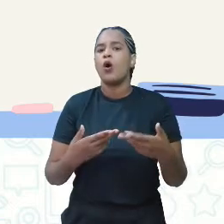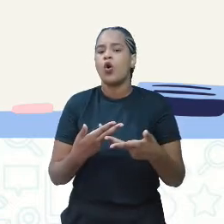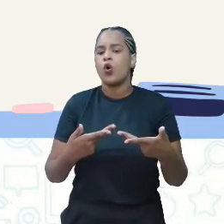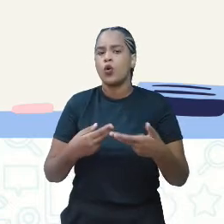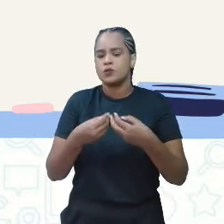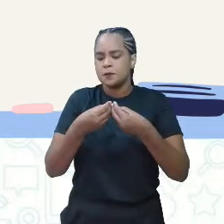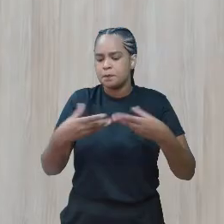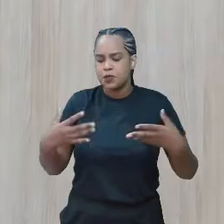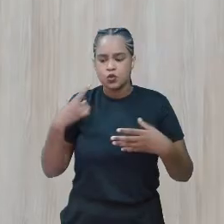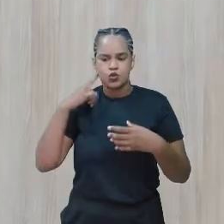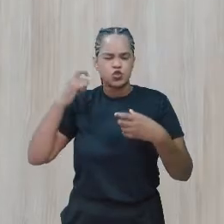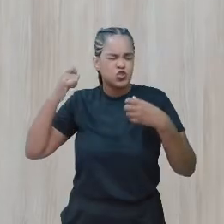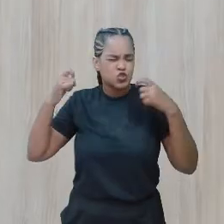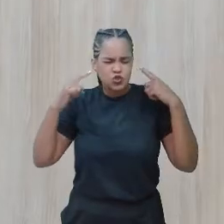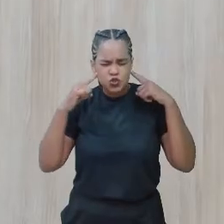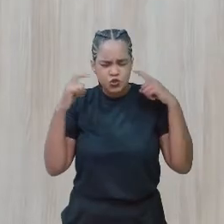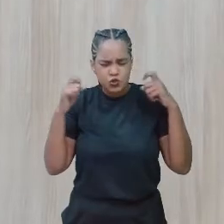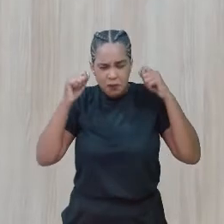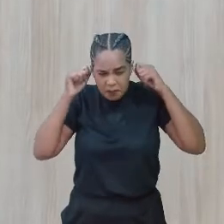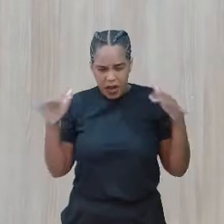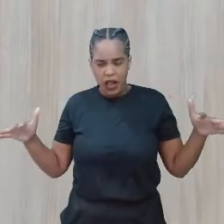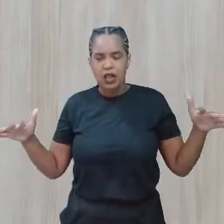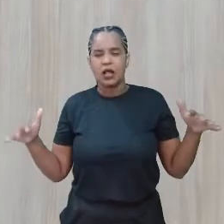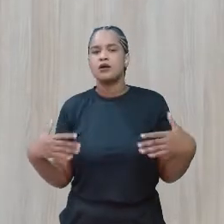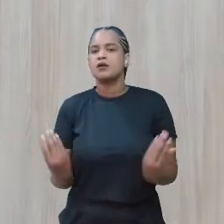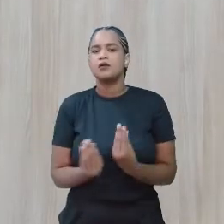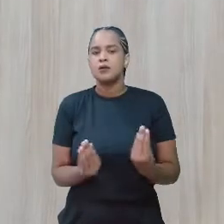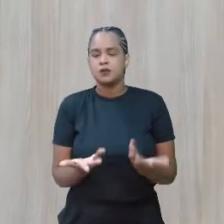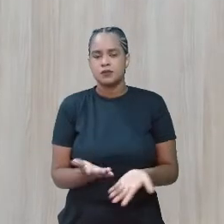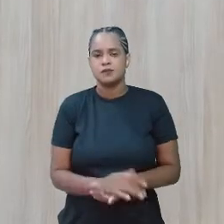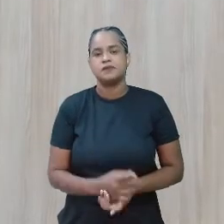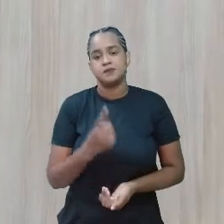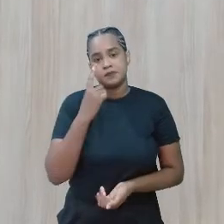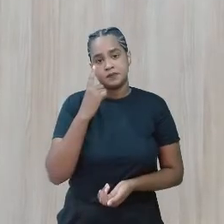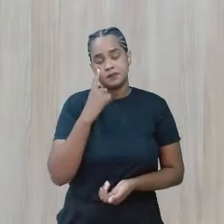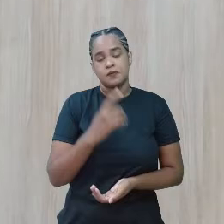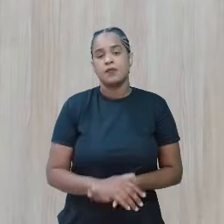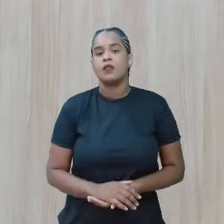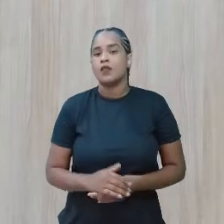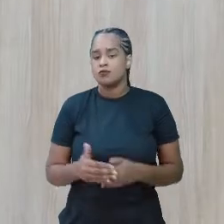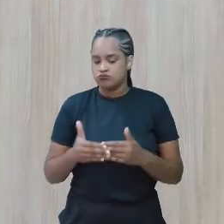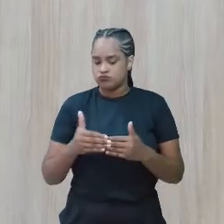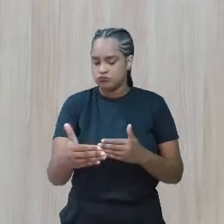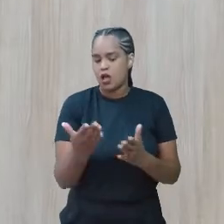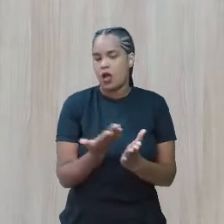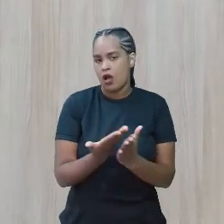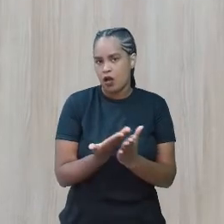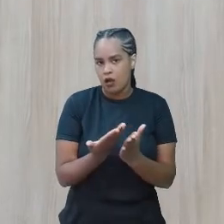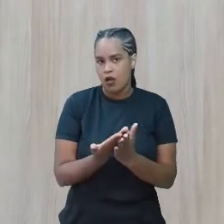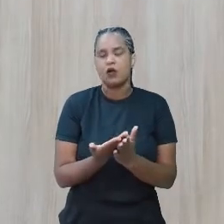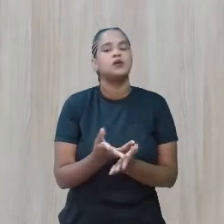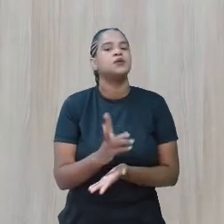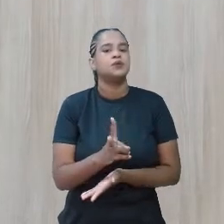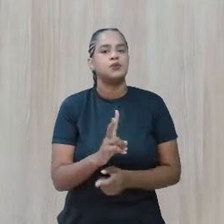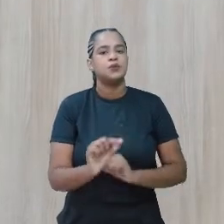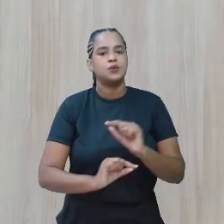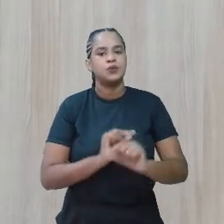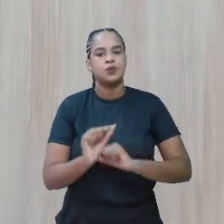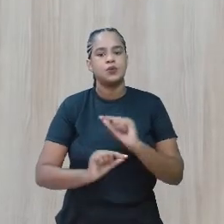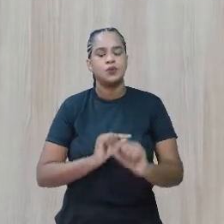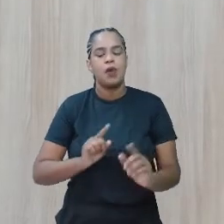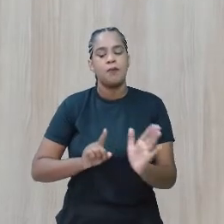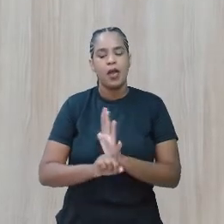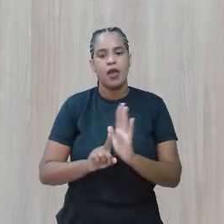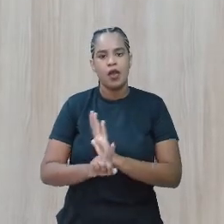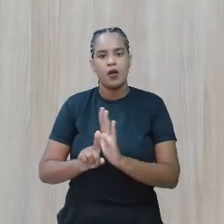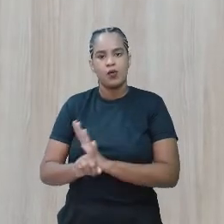da poluição sonora? Fiquem atentos, porque durante a nossa aula eu vou continuar a fazer essas perguntas. Vou